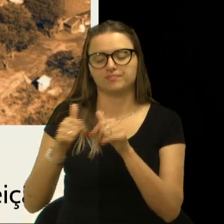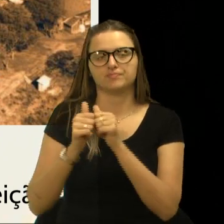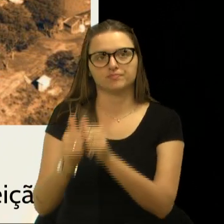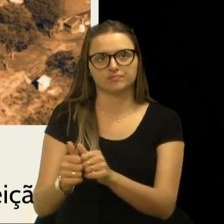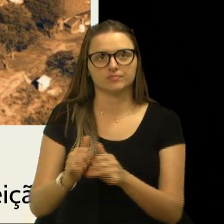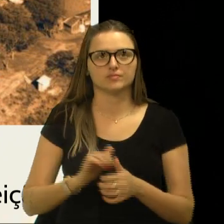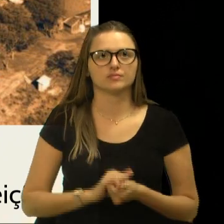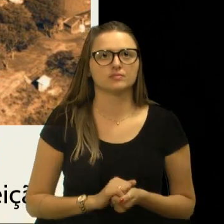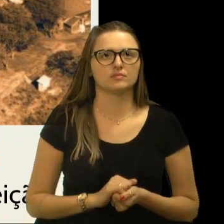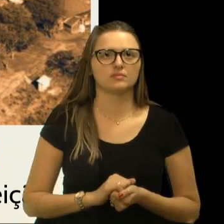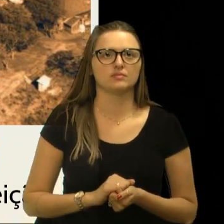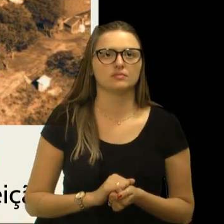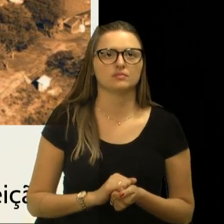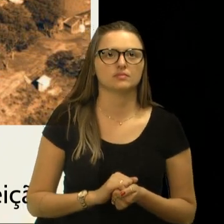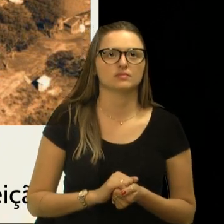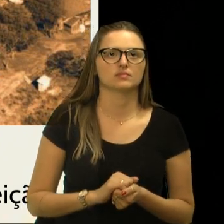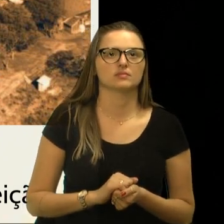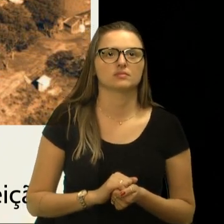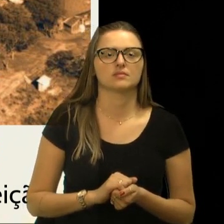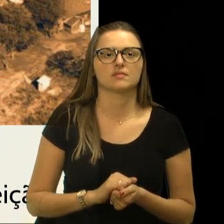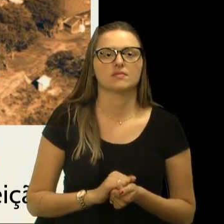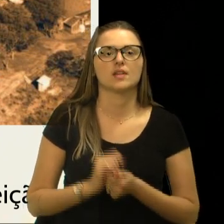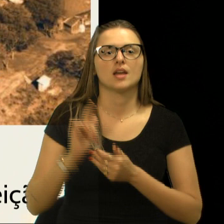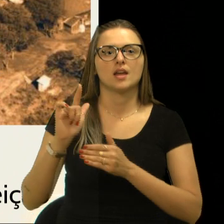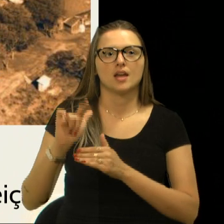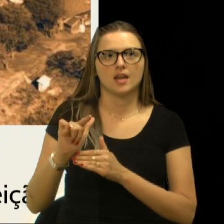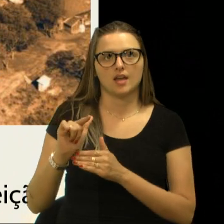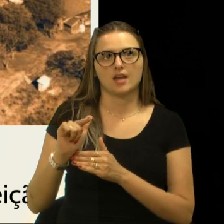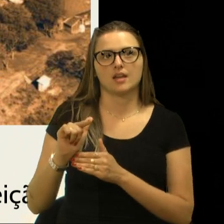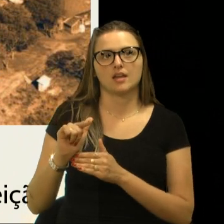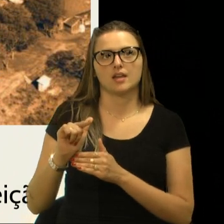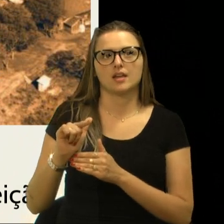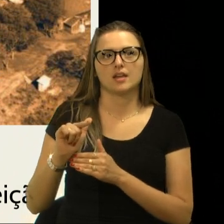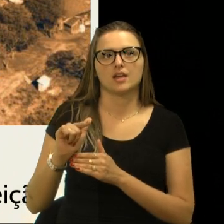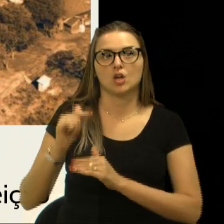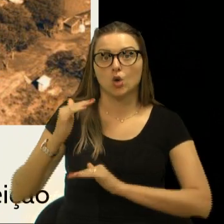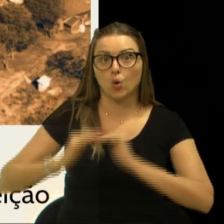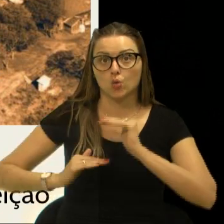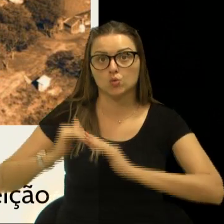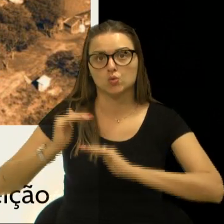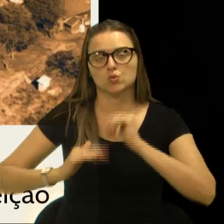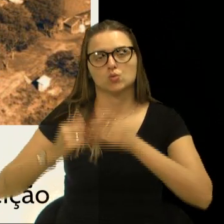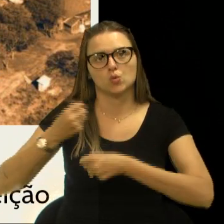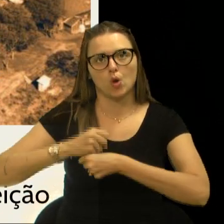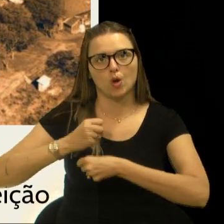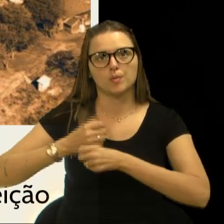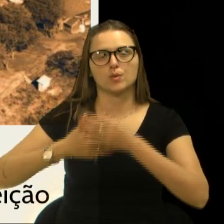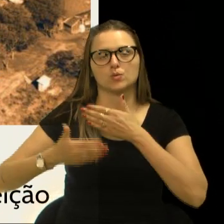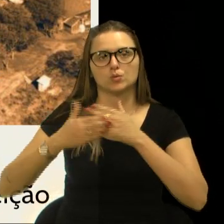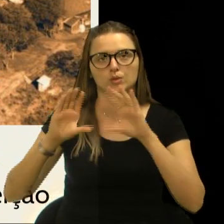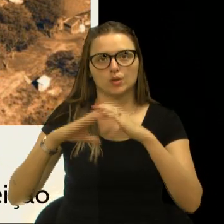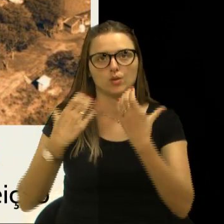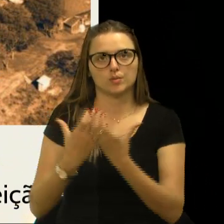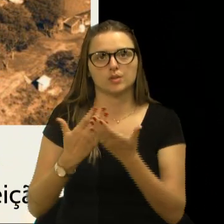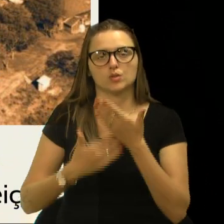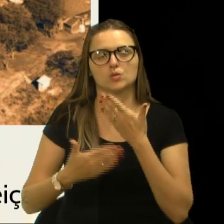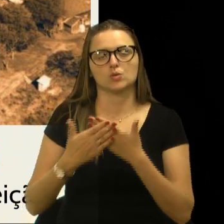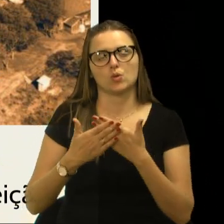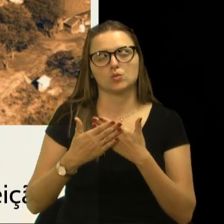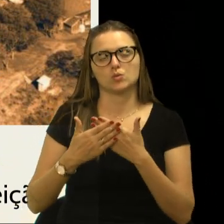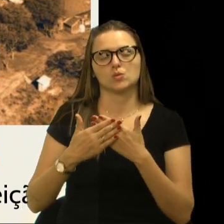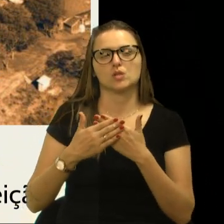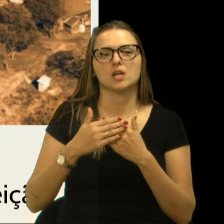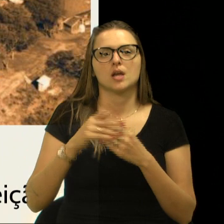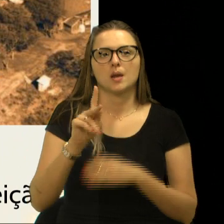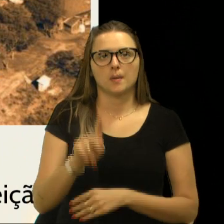ela é uma paróquia que se construiu com o esforço da comunidade, a dedicação dos freis capuchinhos, e hoje